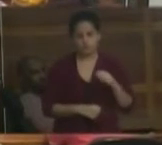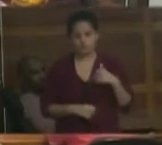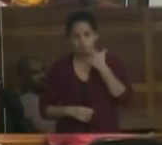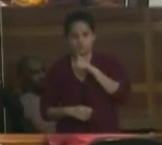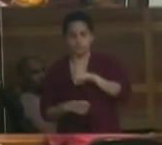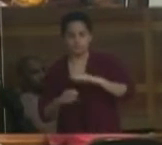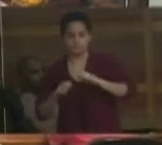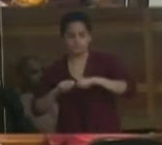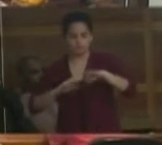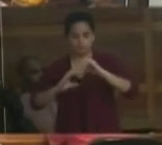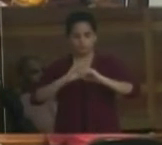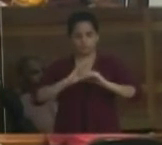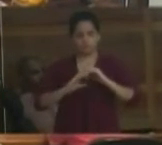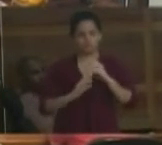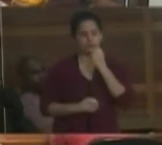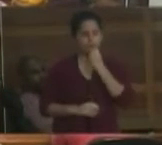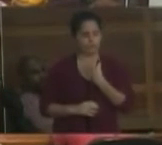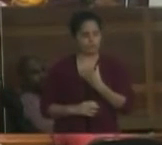e aí